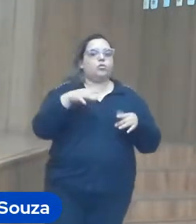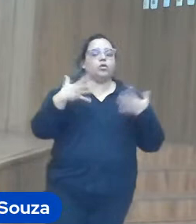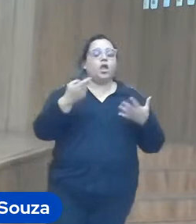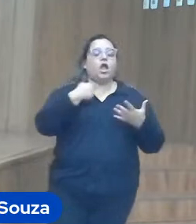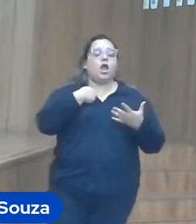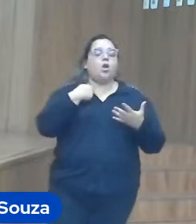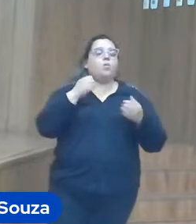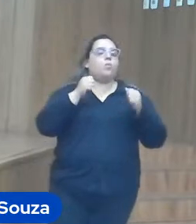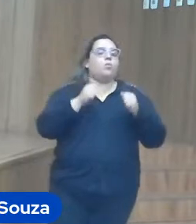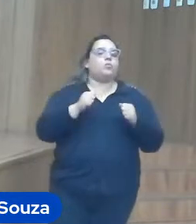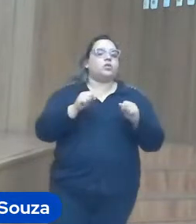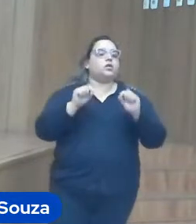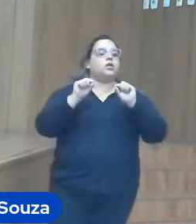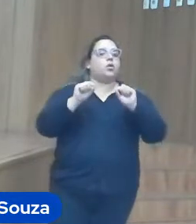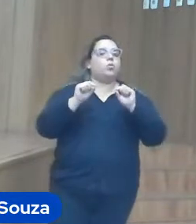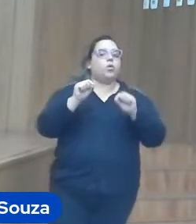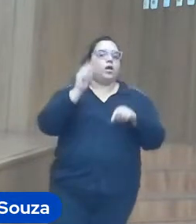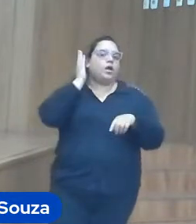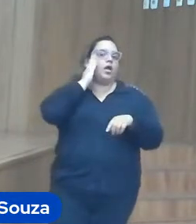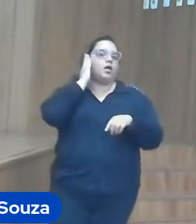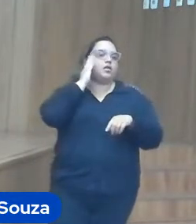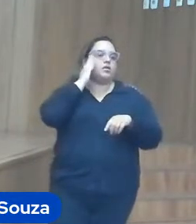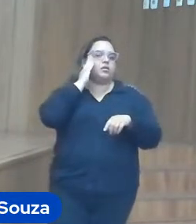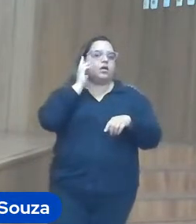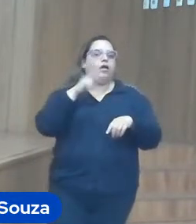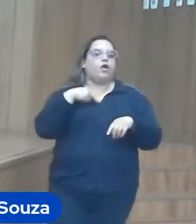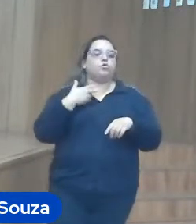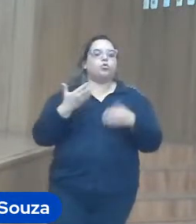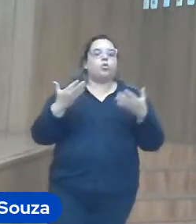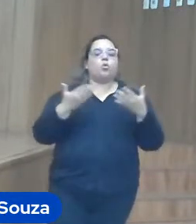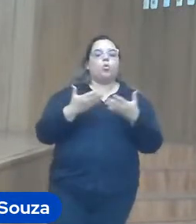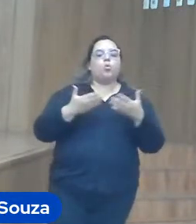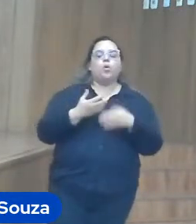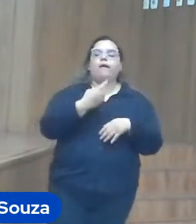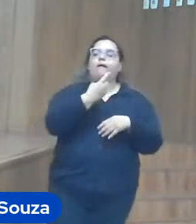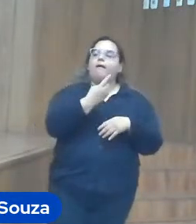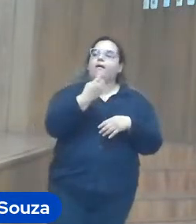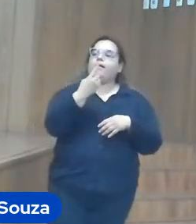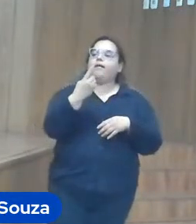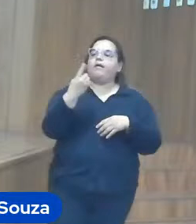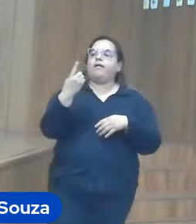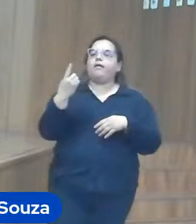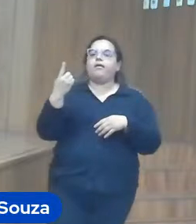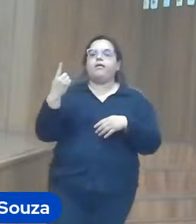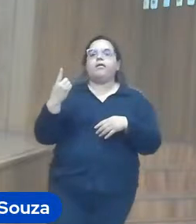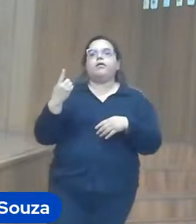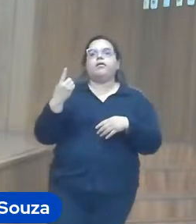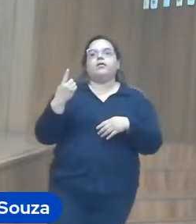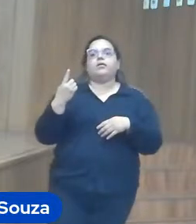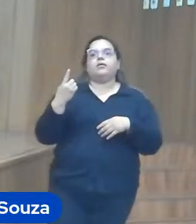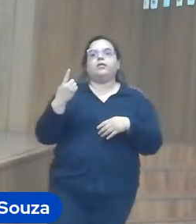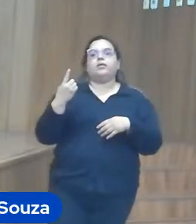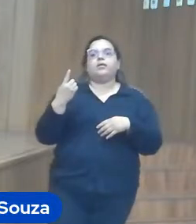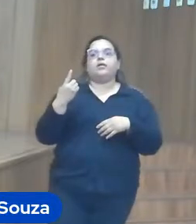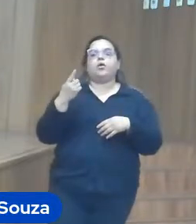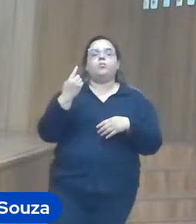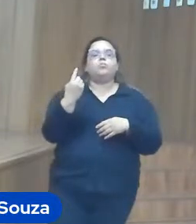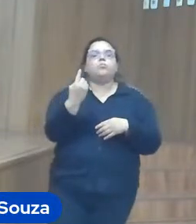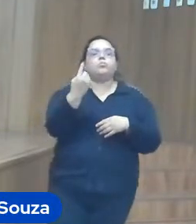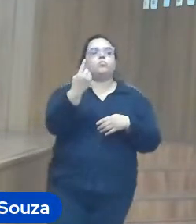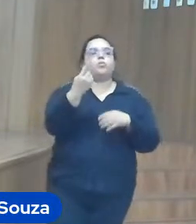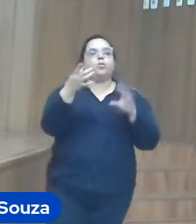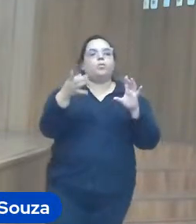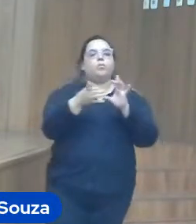poderia dar a entender que eu estou considerando cada um de vocês como um elemento de um